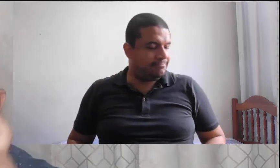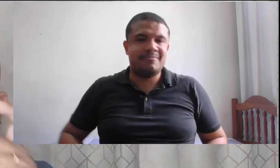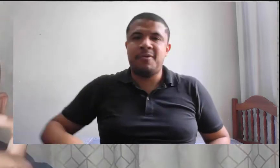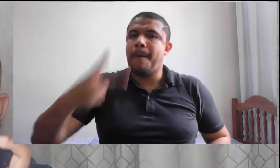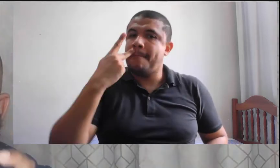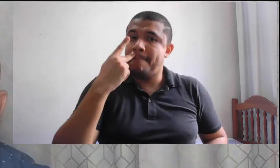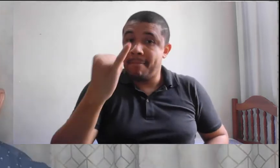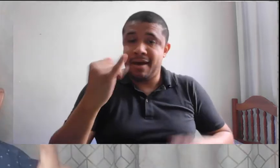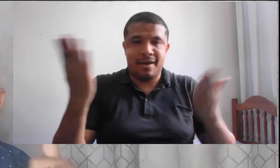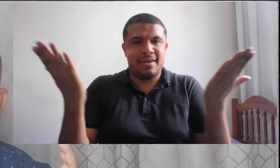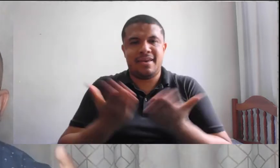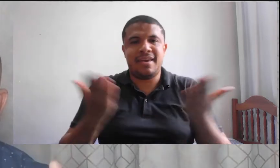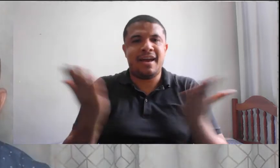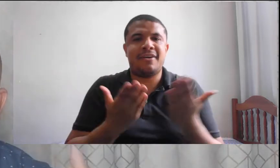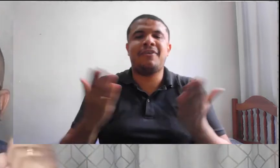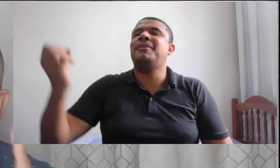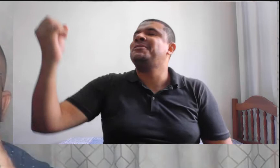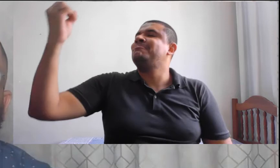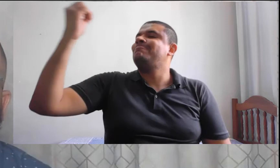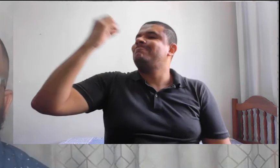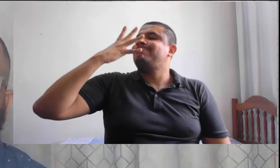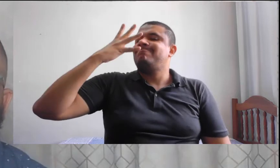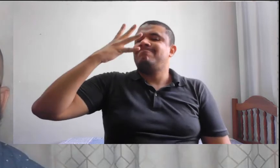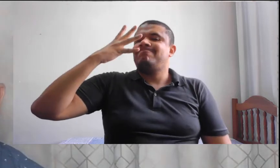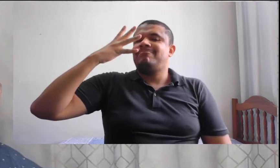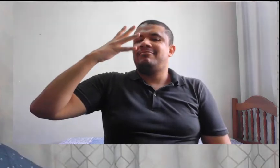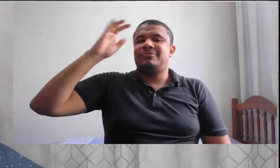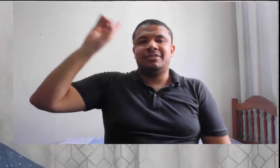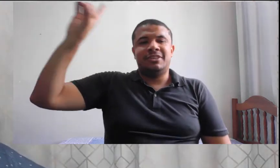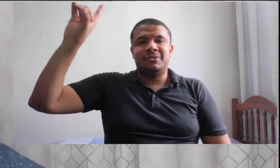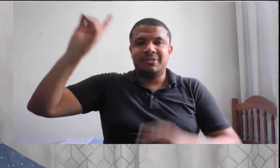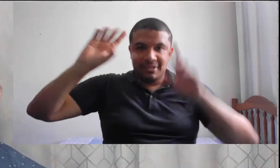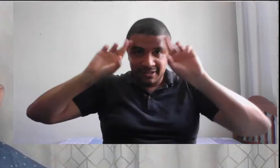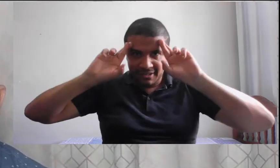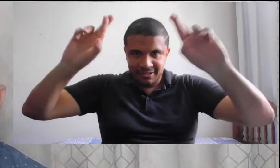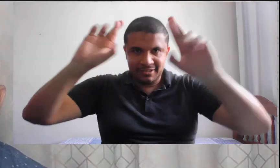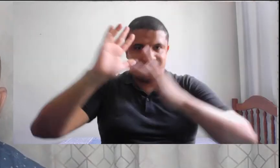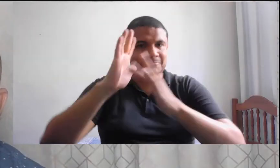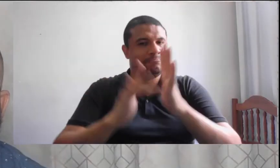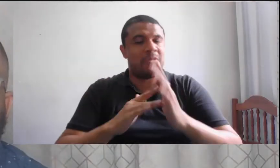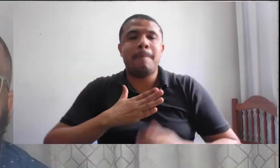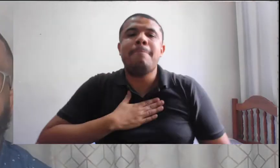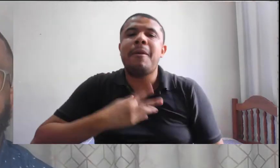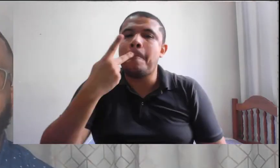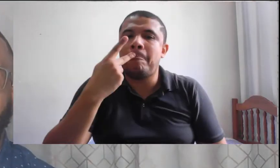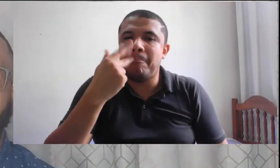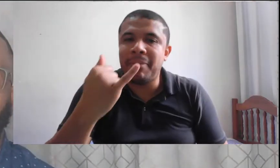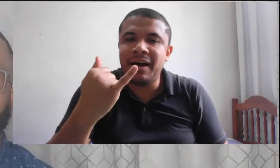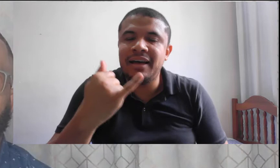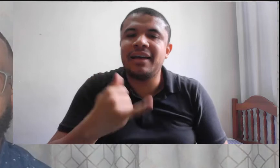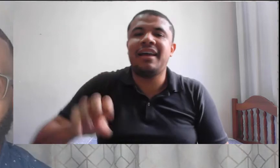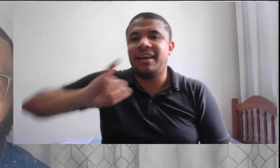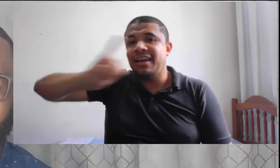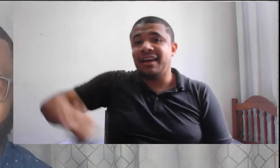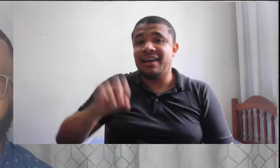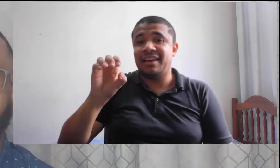Um pai agora cheio da glória e da graça de Deus. O meu pai agora é o